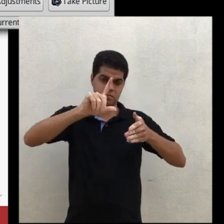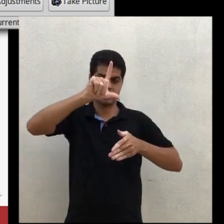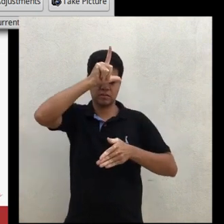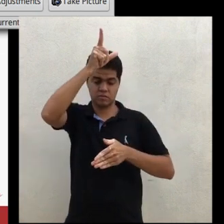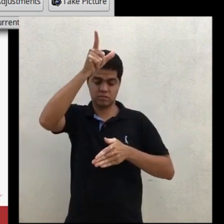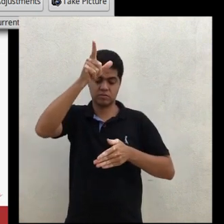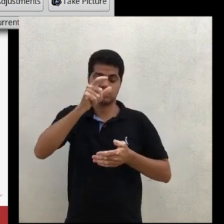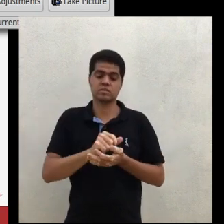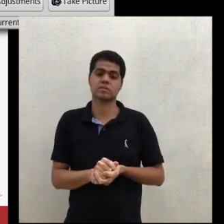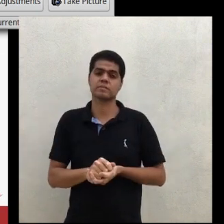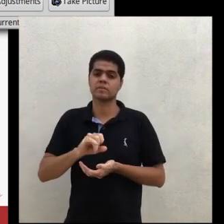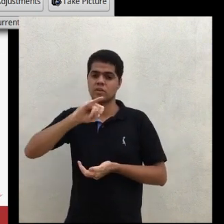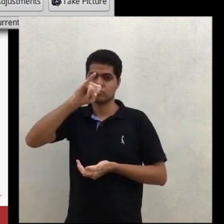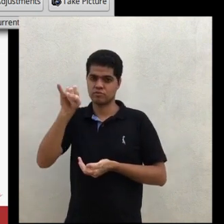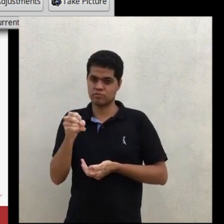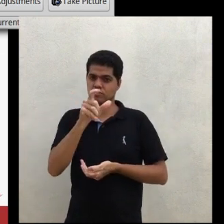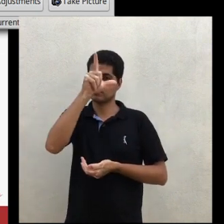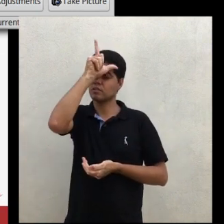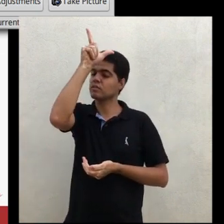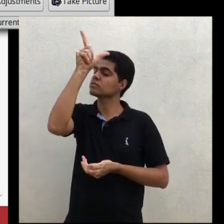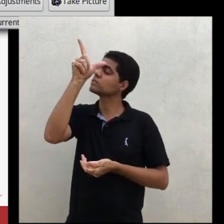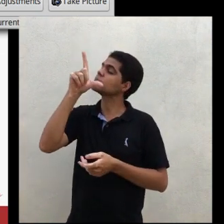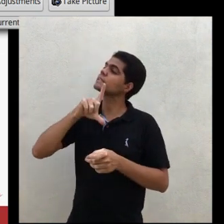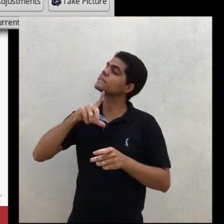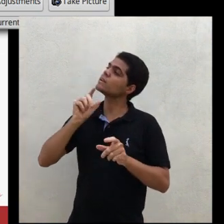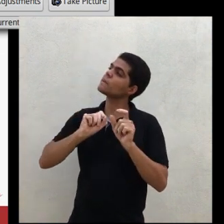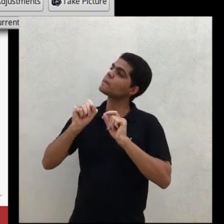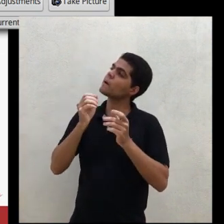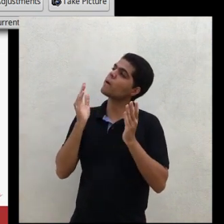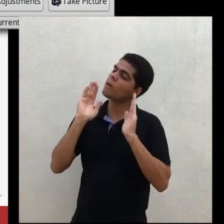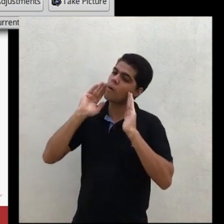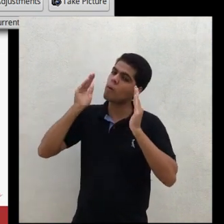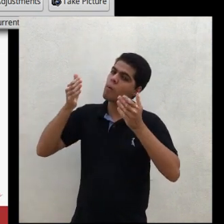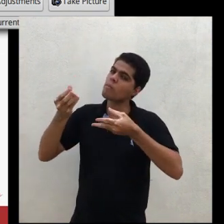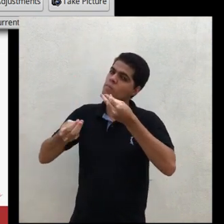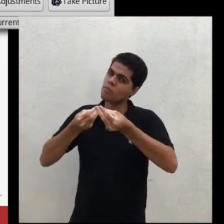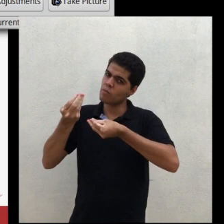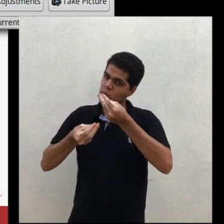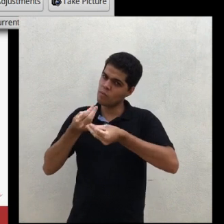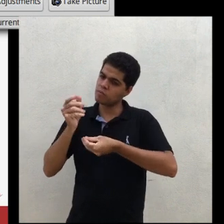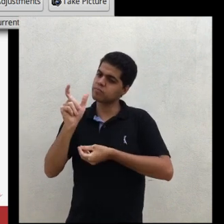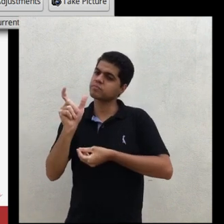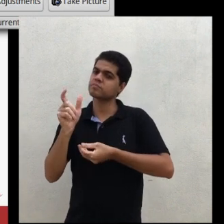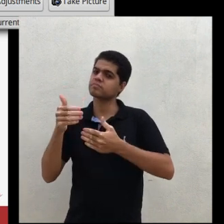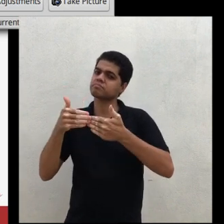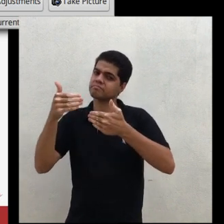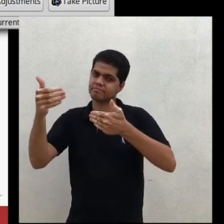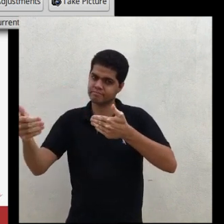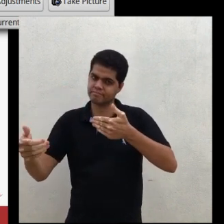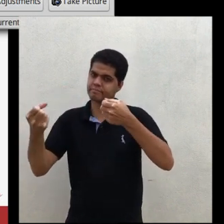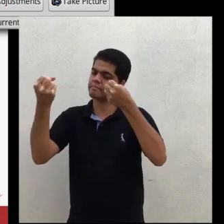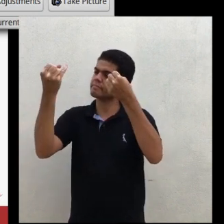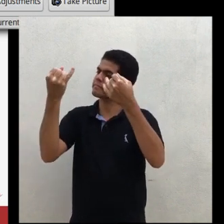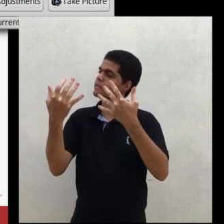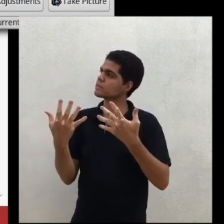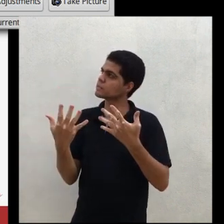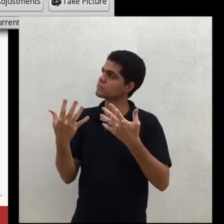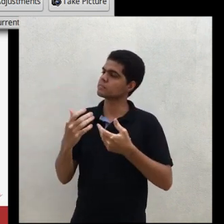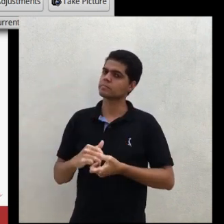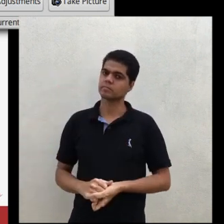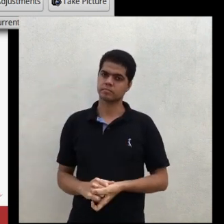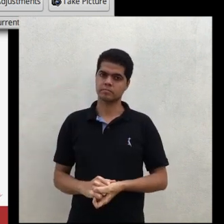vamos pronunciar esse nome daqui para frente. Pode ser? Esse software aqui, daqui a pouquinho eu vou mostrar o porquê que eu utilizo